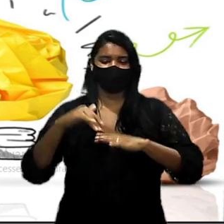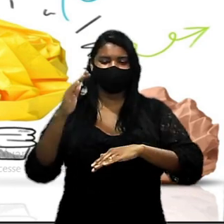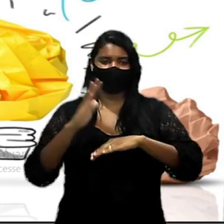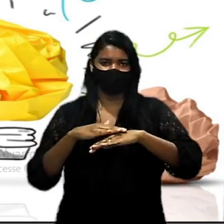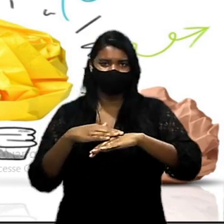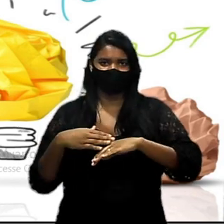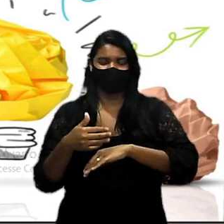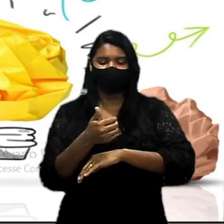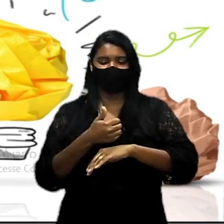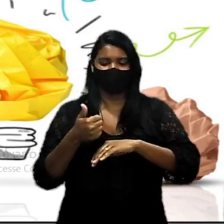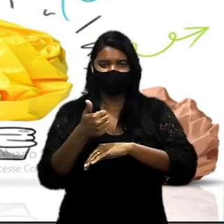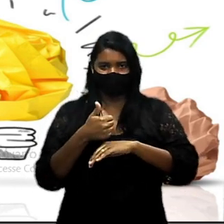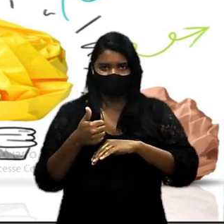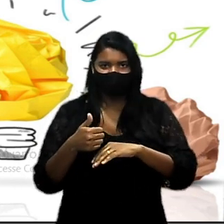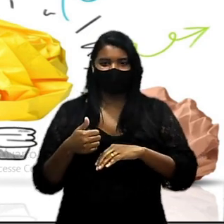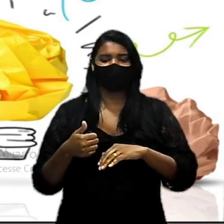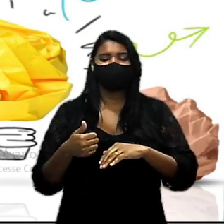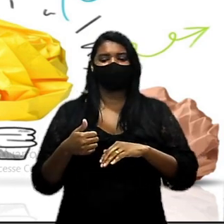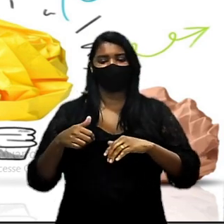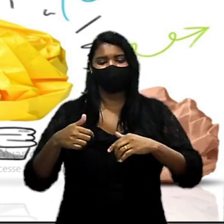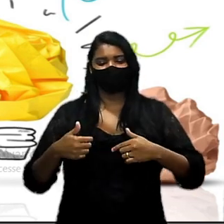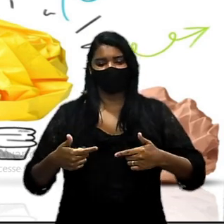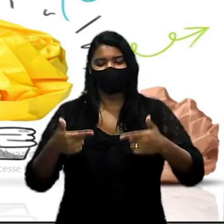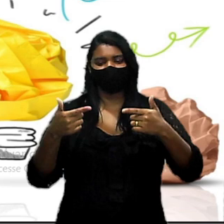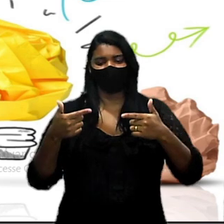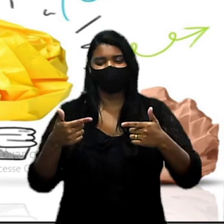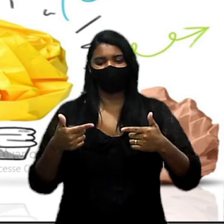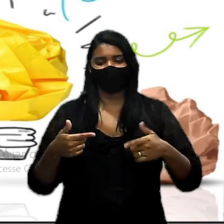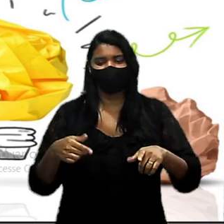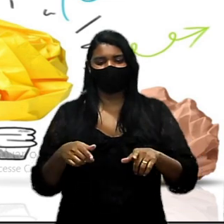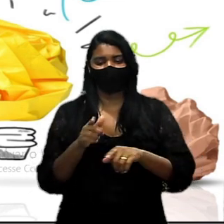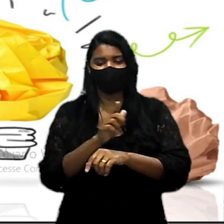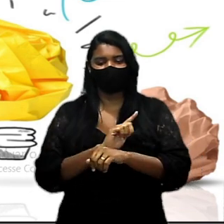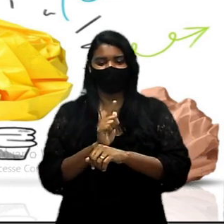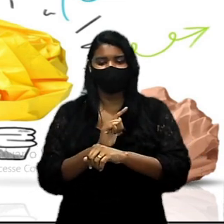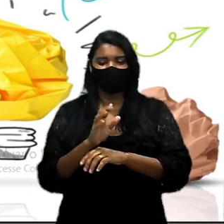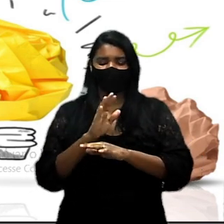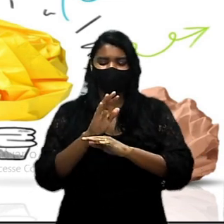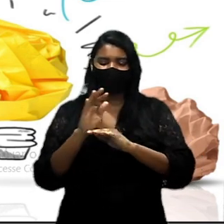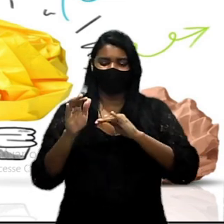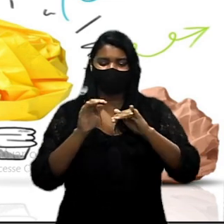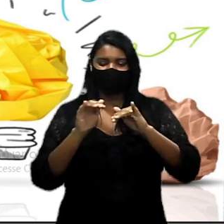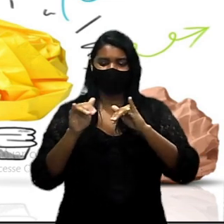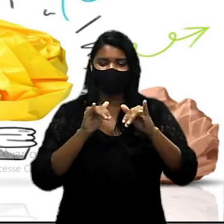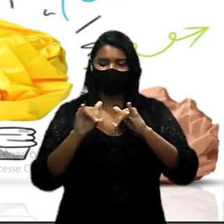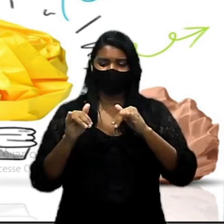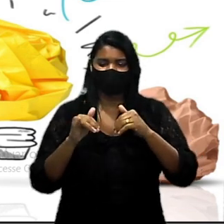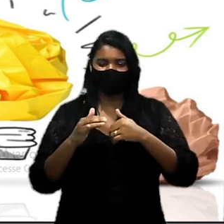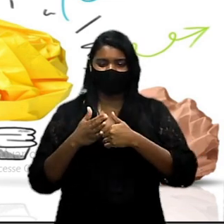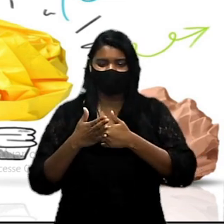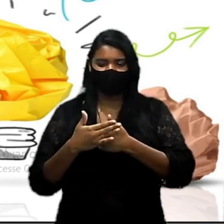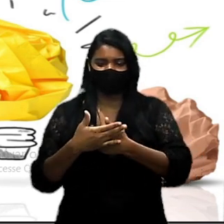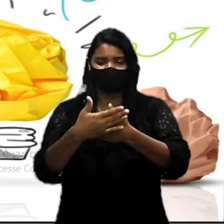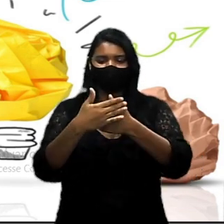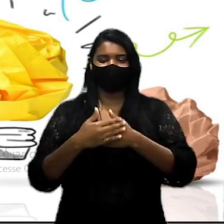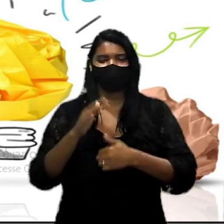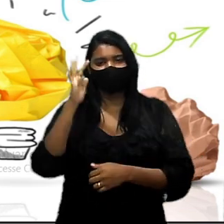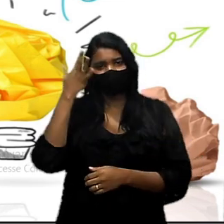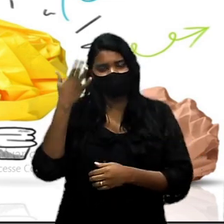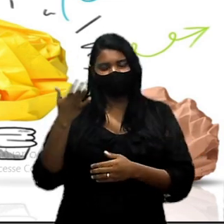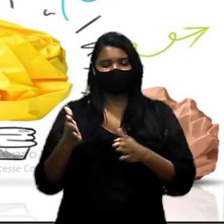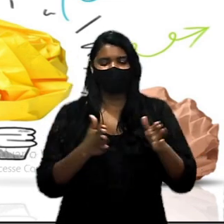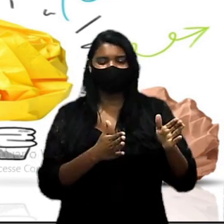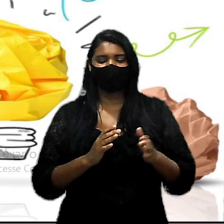profissionais, né, de profissionais que lidam com a gestão da informação para a tomada de decisões no segundo